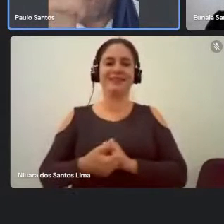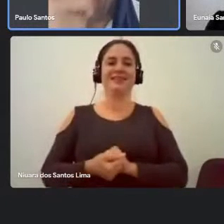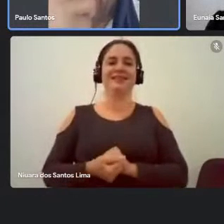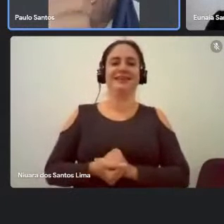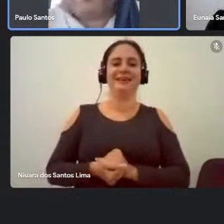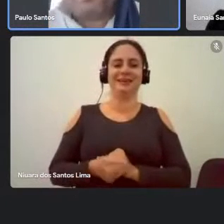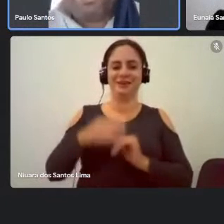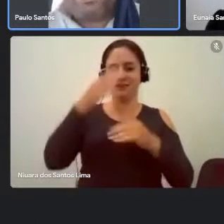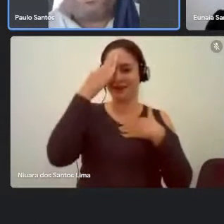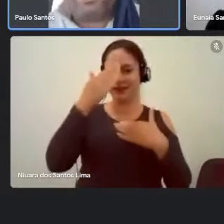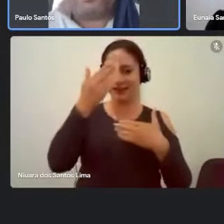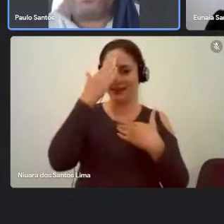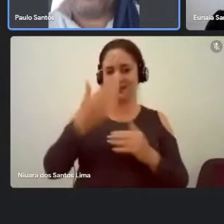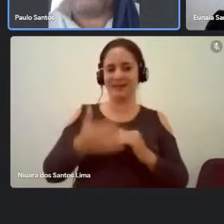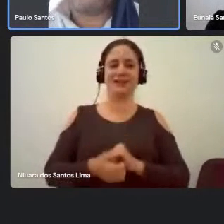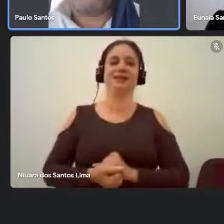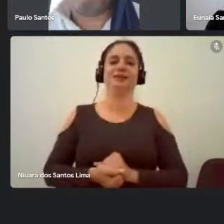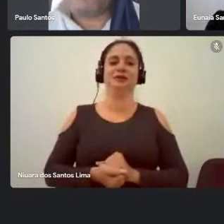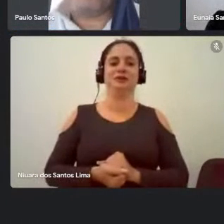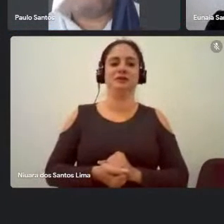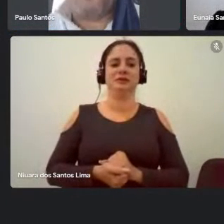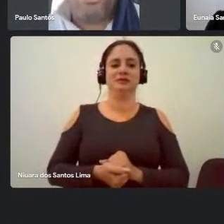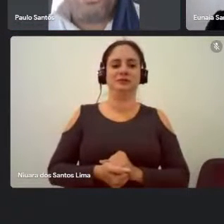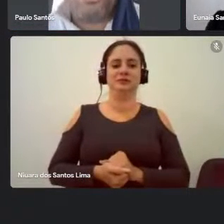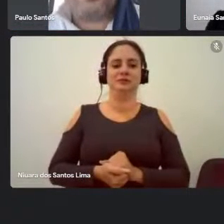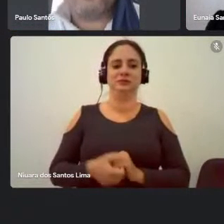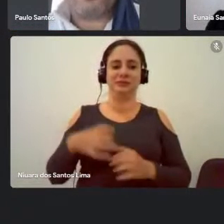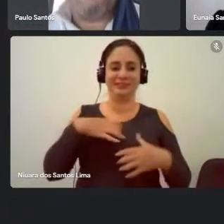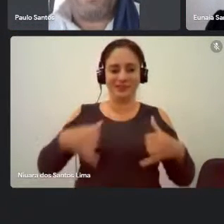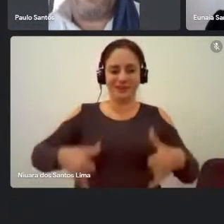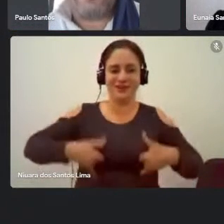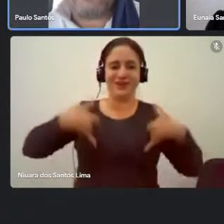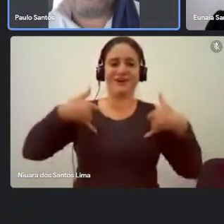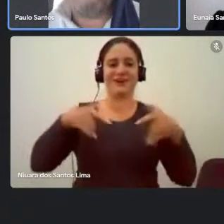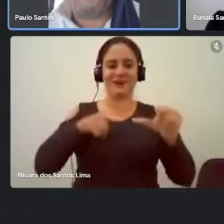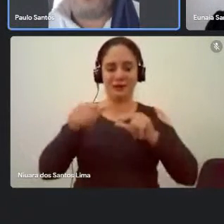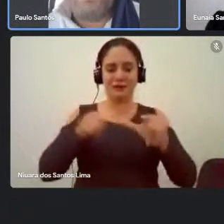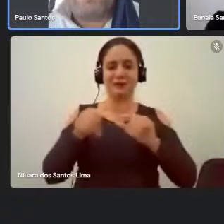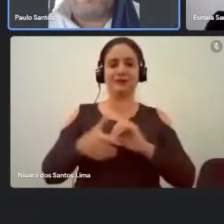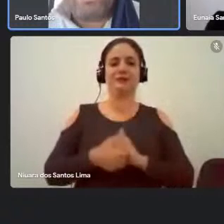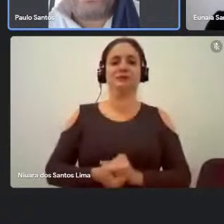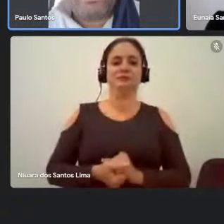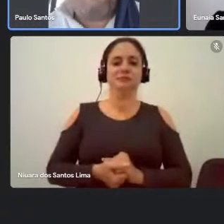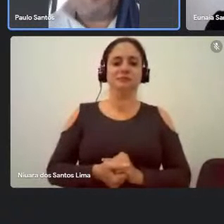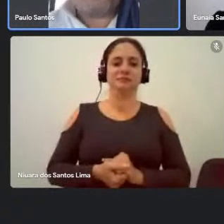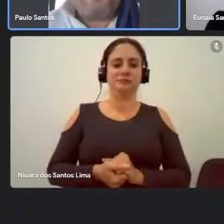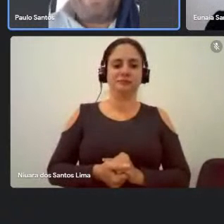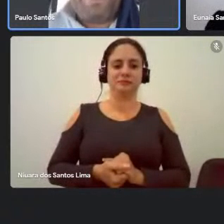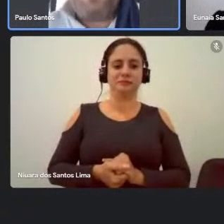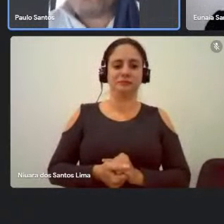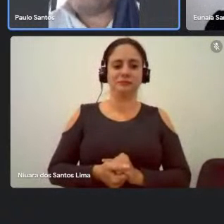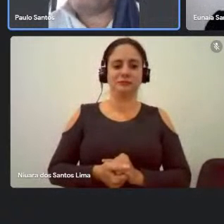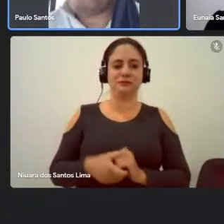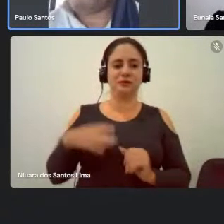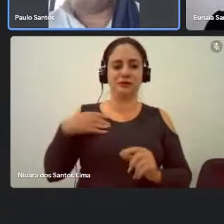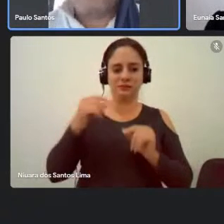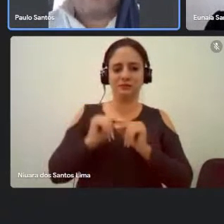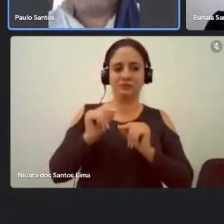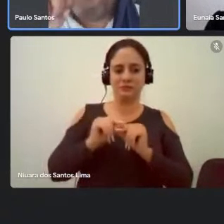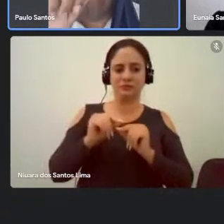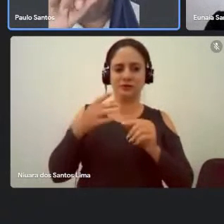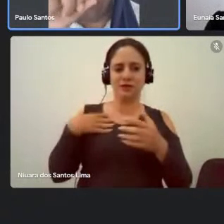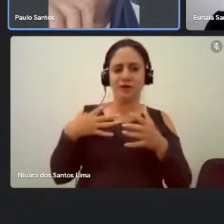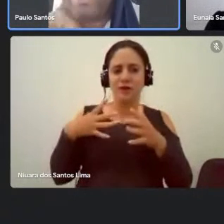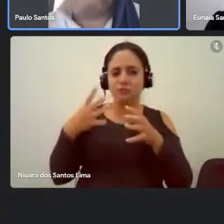dentro, eu estava agradecendo e me sentindo orgulhoso do trabalho aí. Eu posso fazer um pequeno